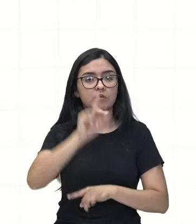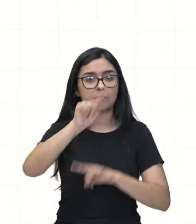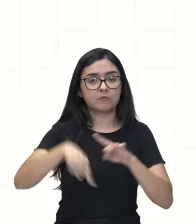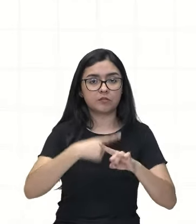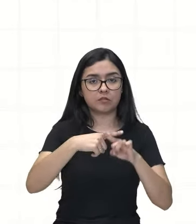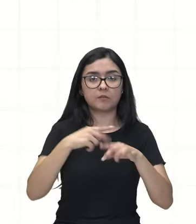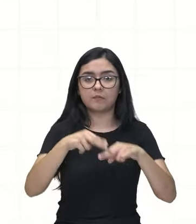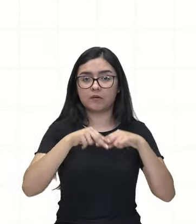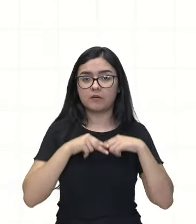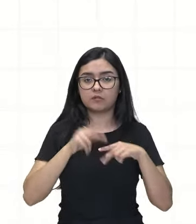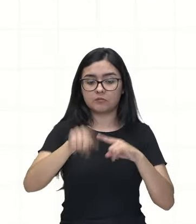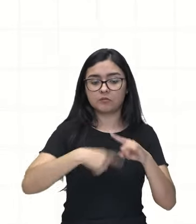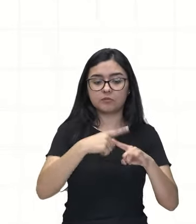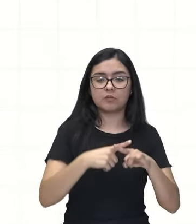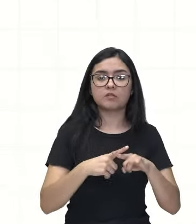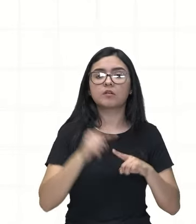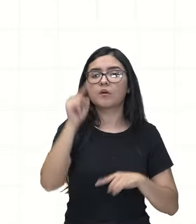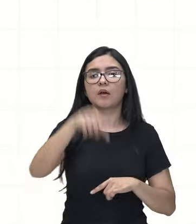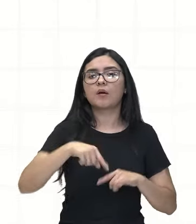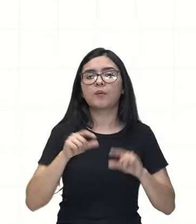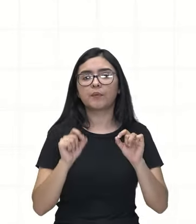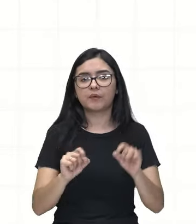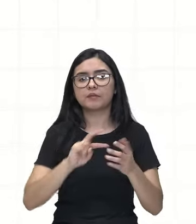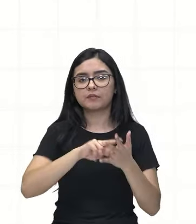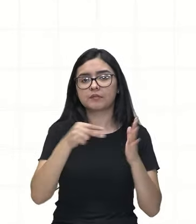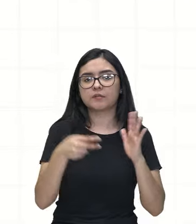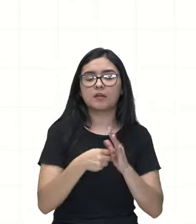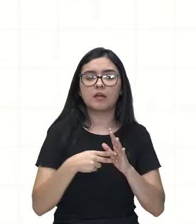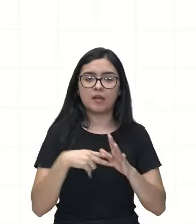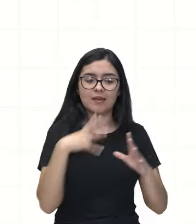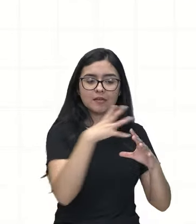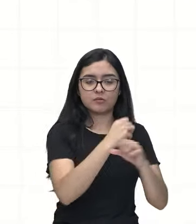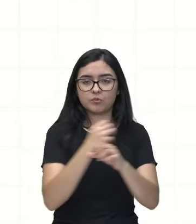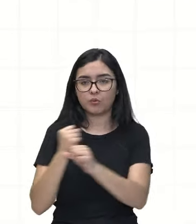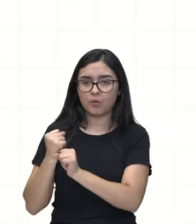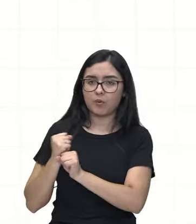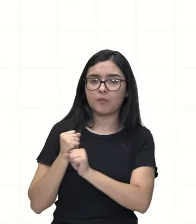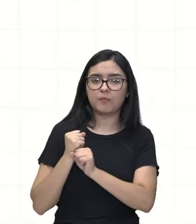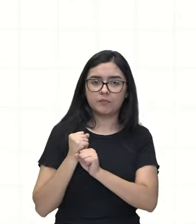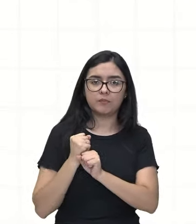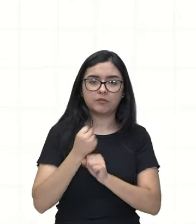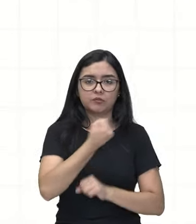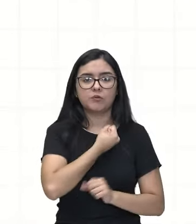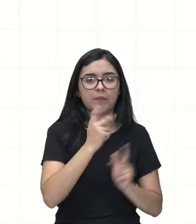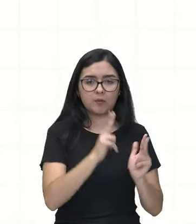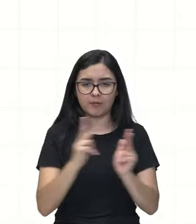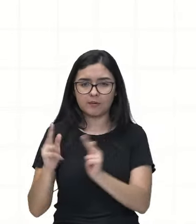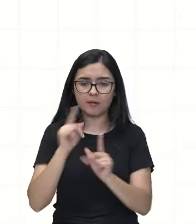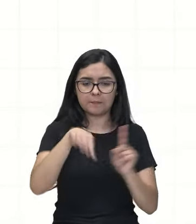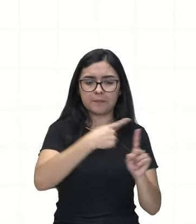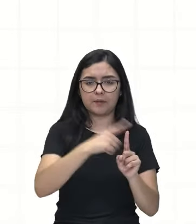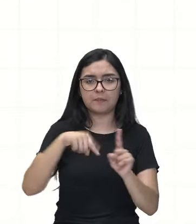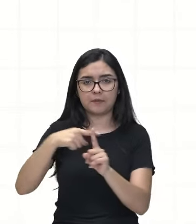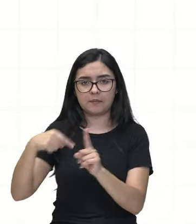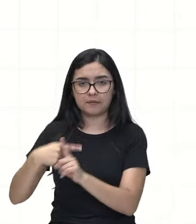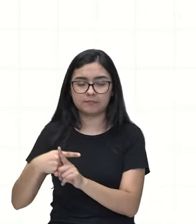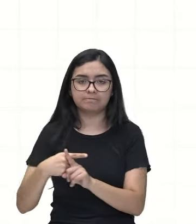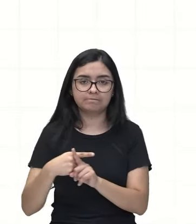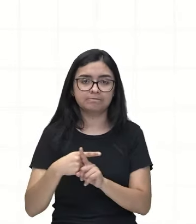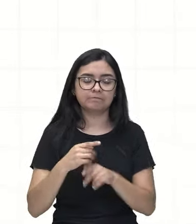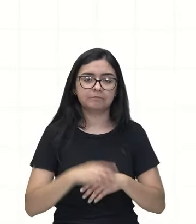a multiplicação ela nada mais é do que a soma, né, de parcelas iguais, uma soma sucessiva de parcelas